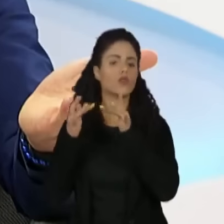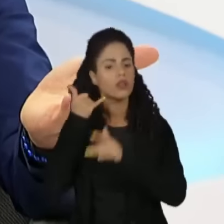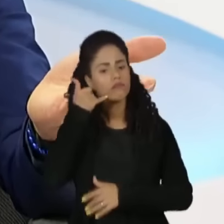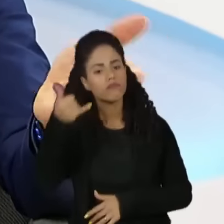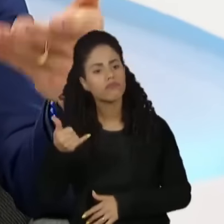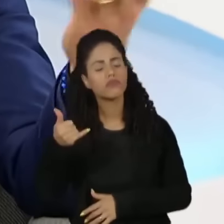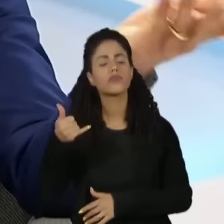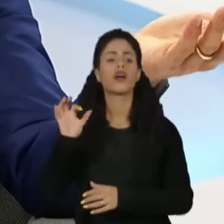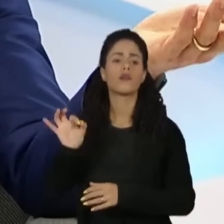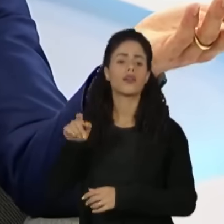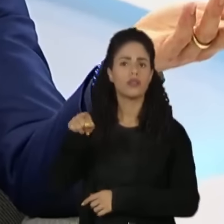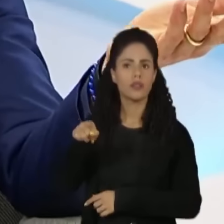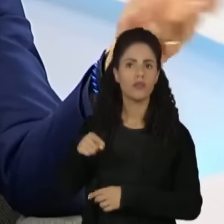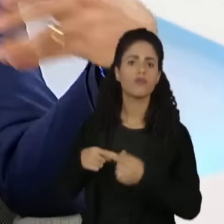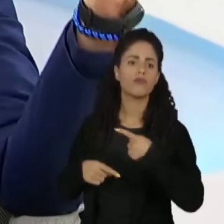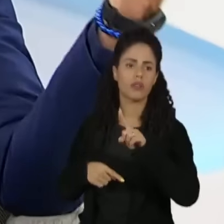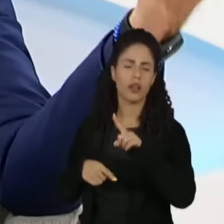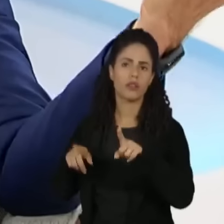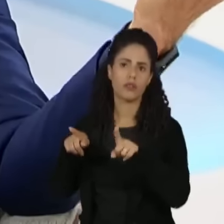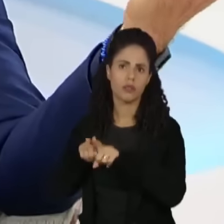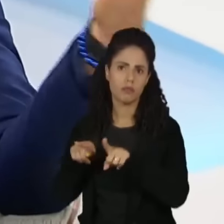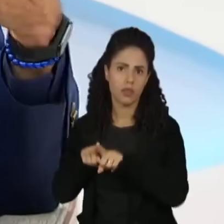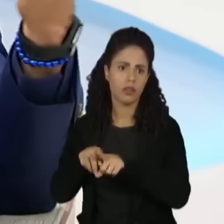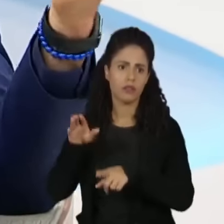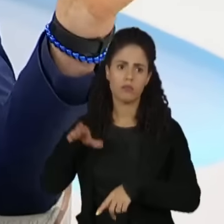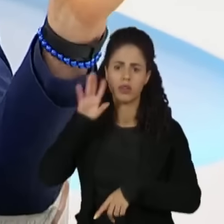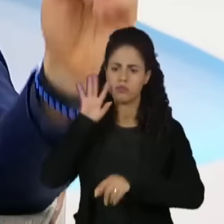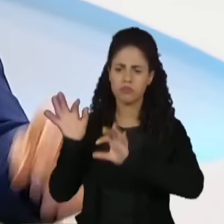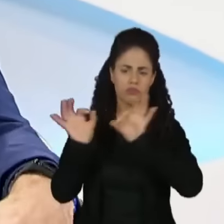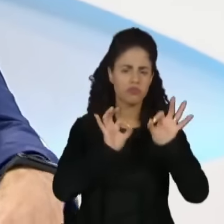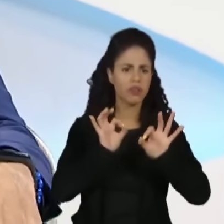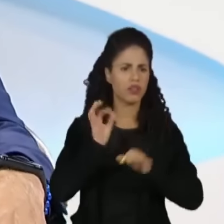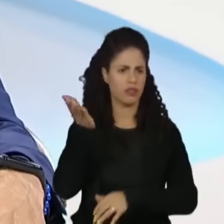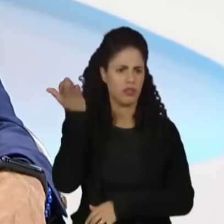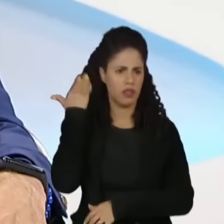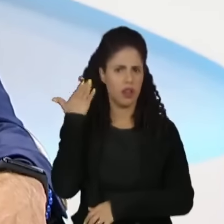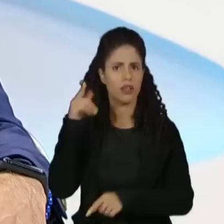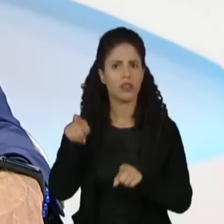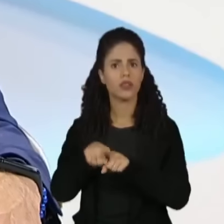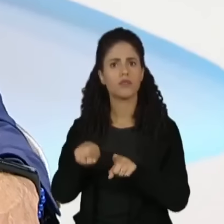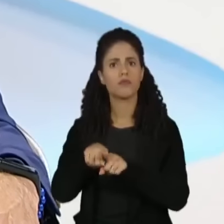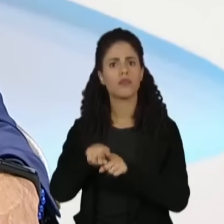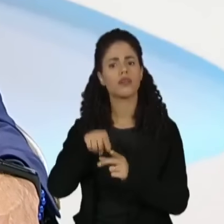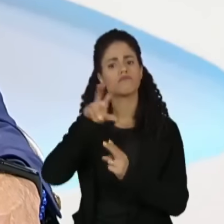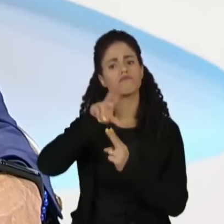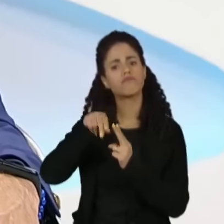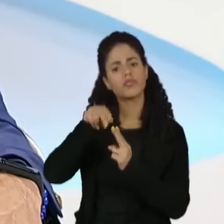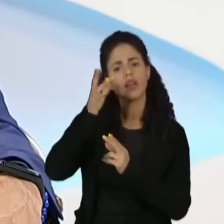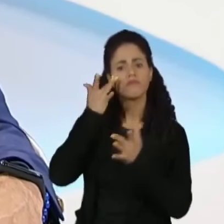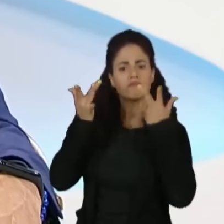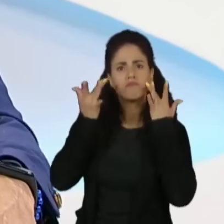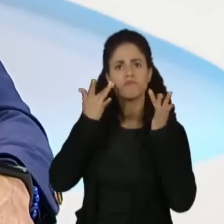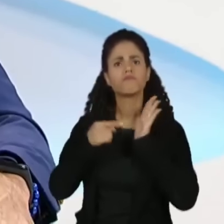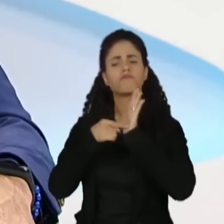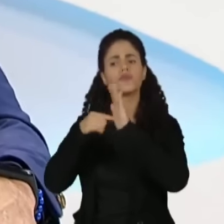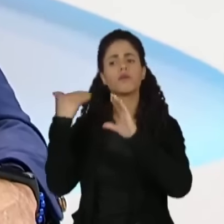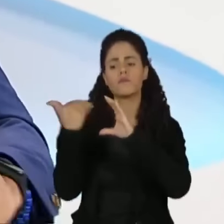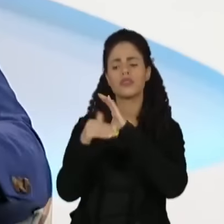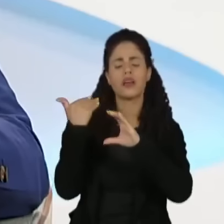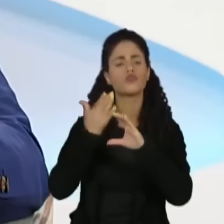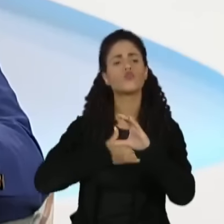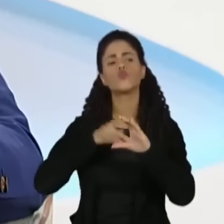Sérgio Lima. Ele até foi no Fritada, que foi mais assistido da história aí que eu fiz lá no Teatro Bradesco. Ele estava lá presencialmente, ele me mandou uma mensagem, salvo engano, nesse